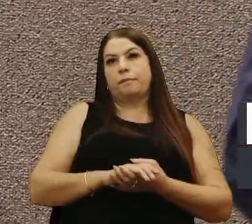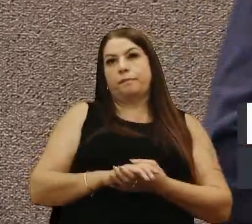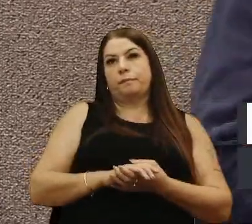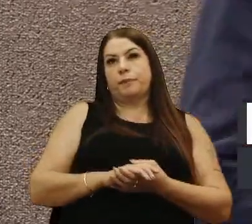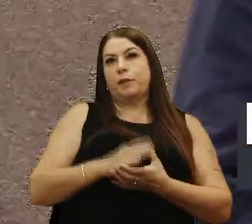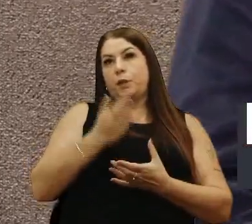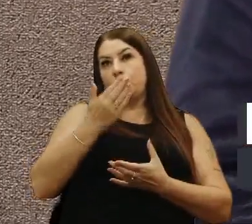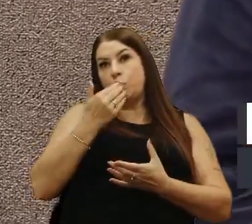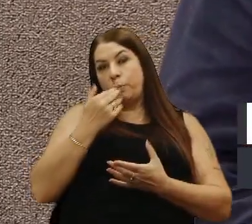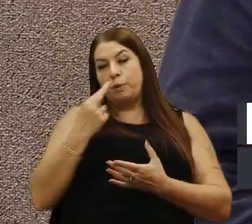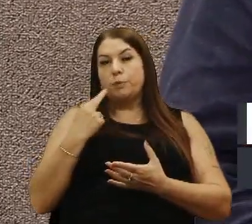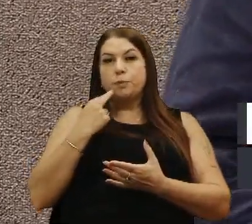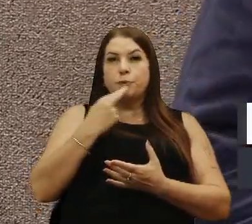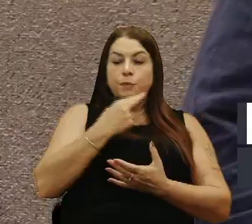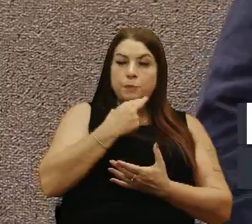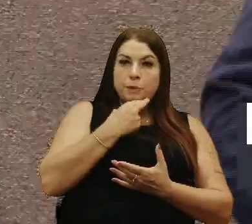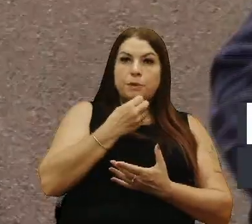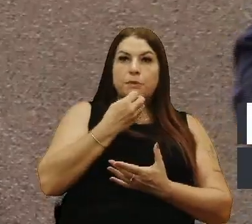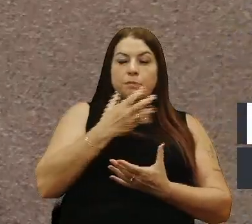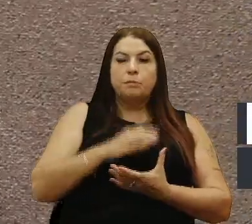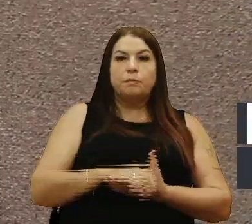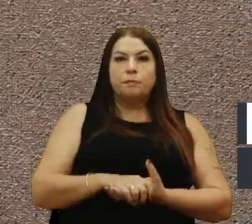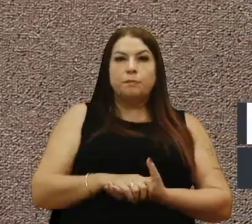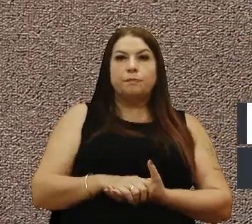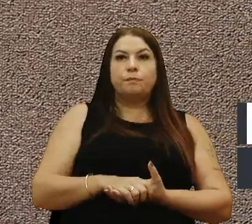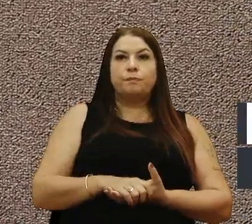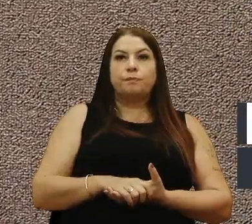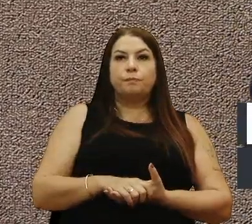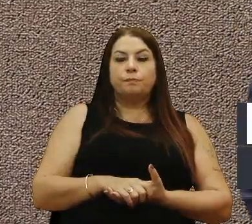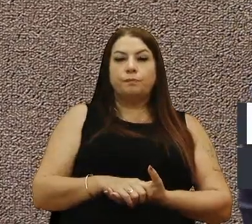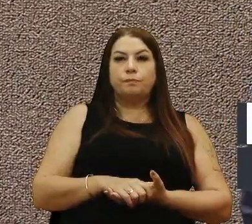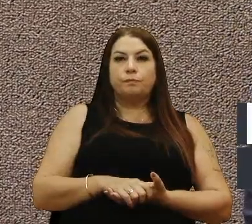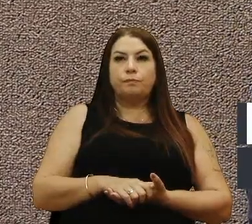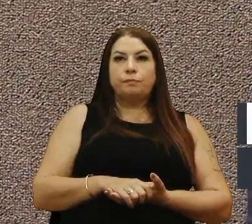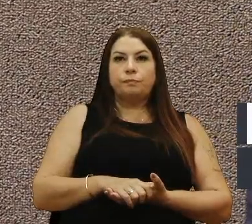que almoçar nos restaurantes, então que bom, né? Aliás,